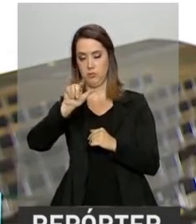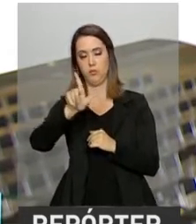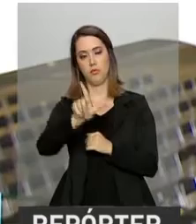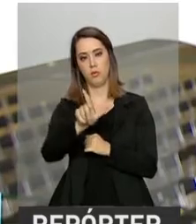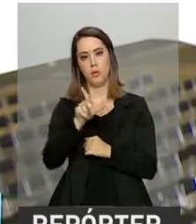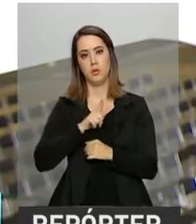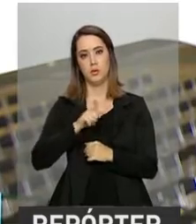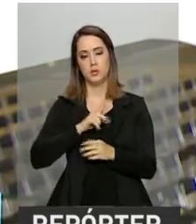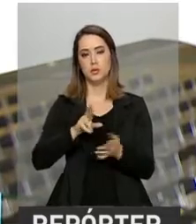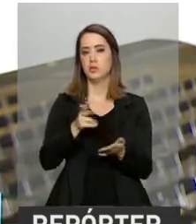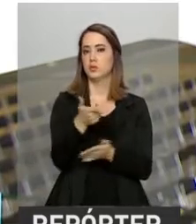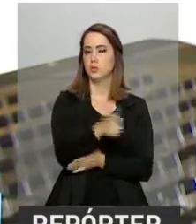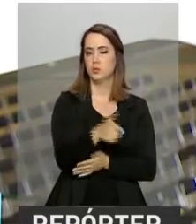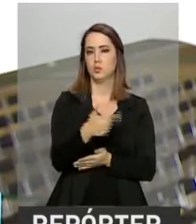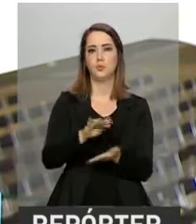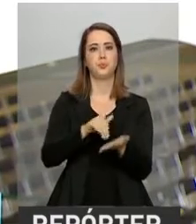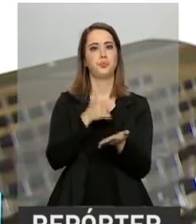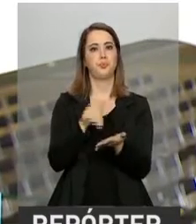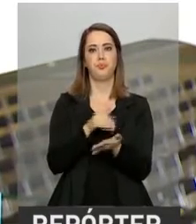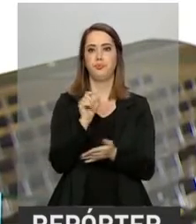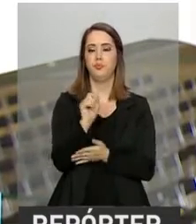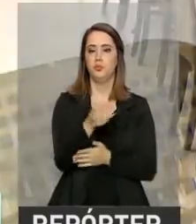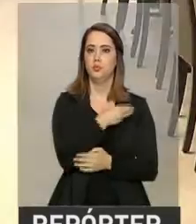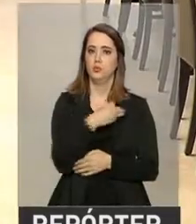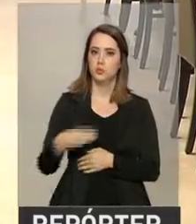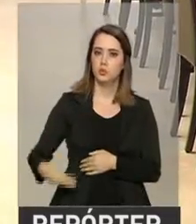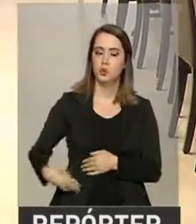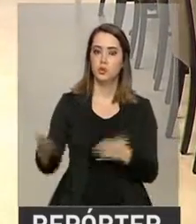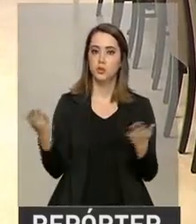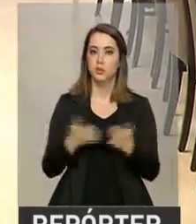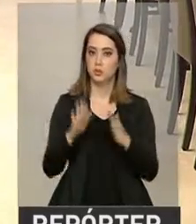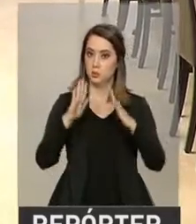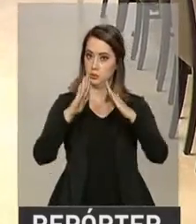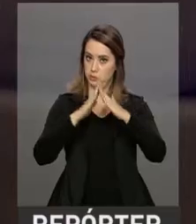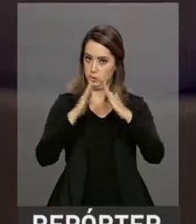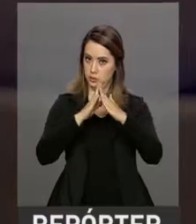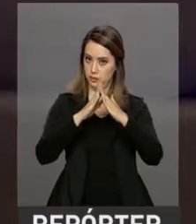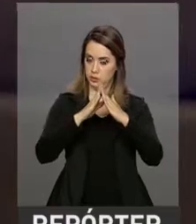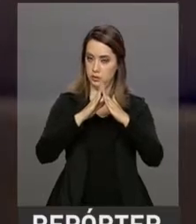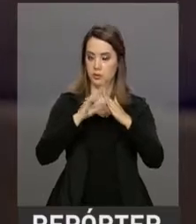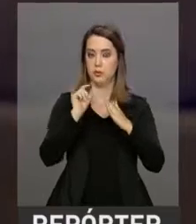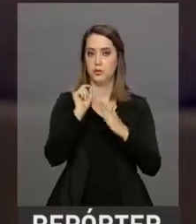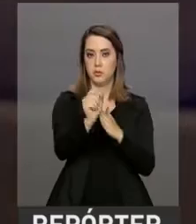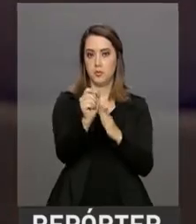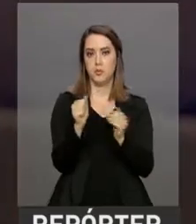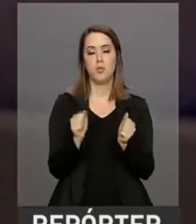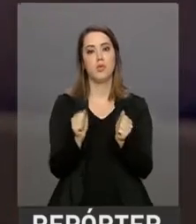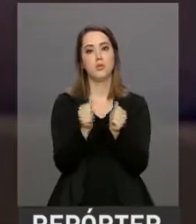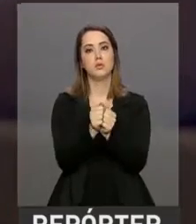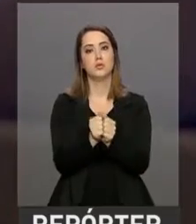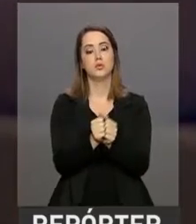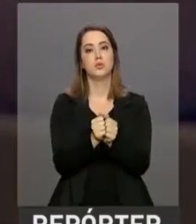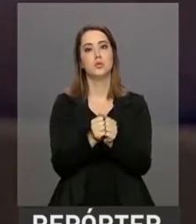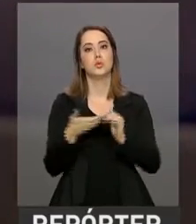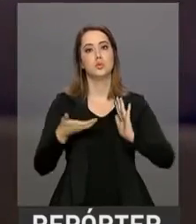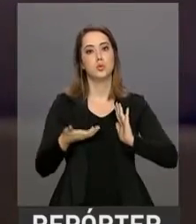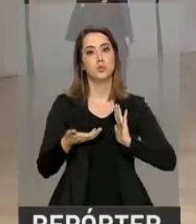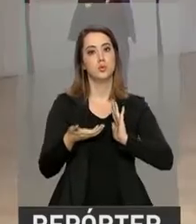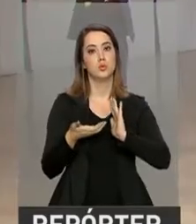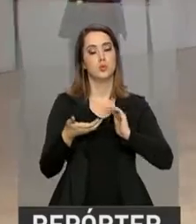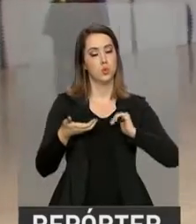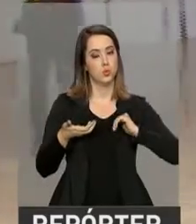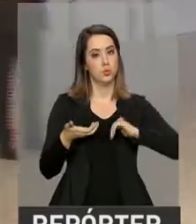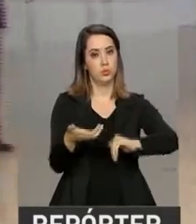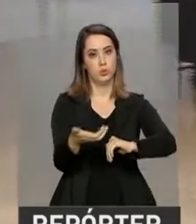vieira de lima estão reunidos no palácio do jaburu com os representantes da base aliada do congresso o